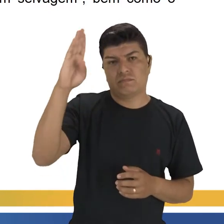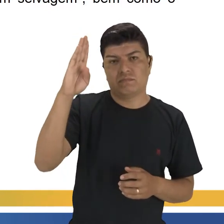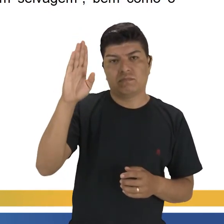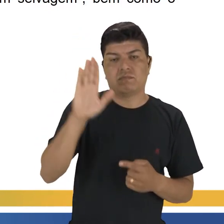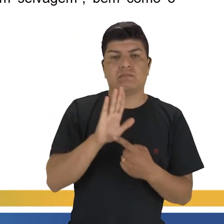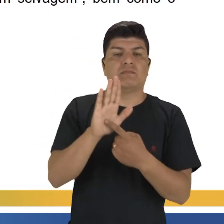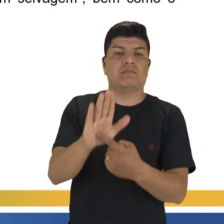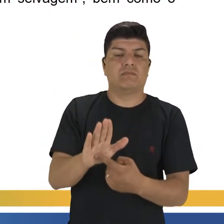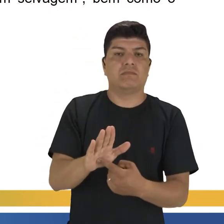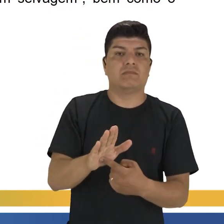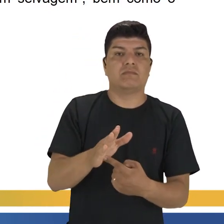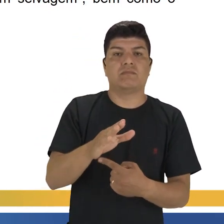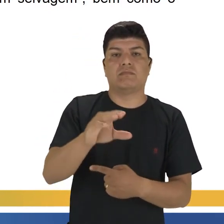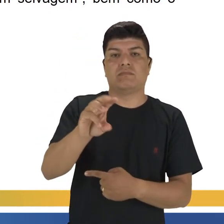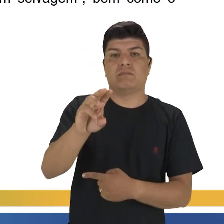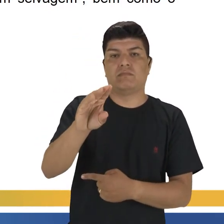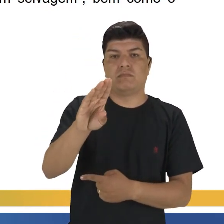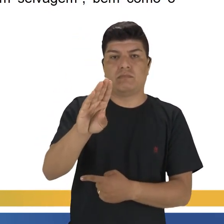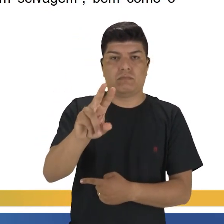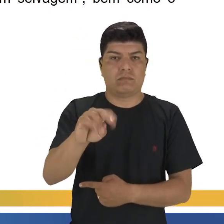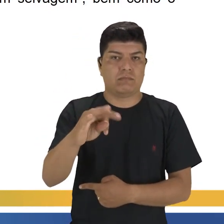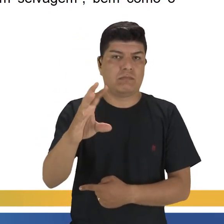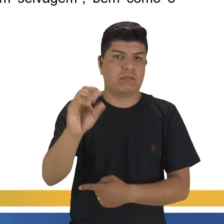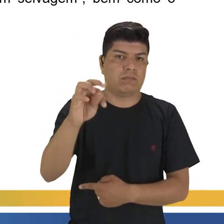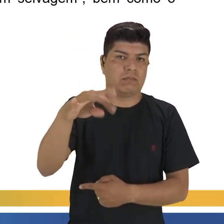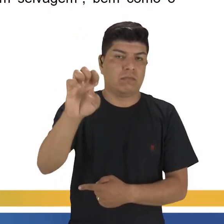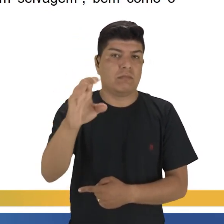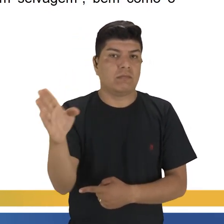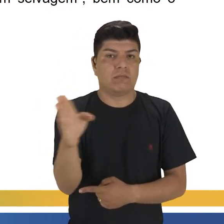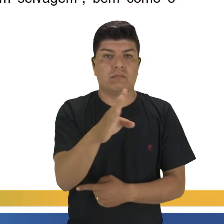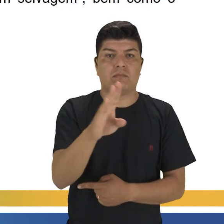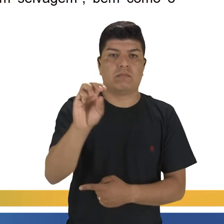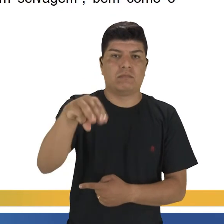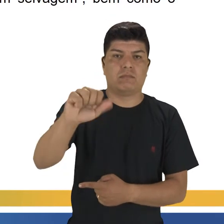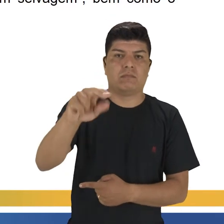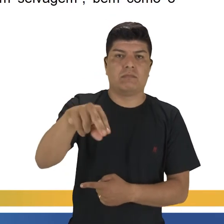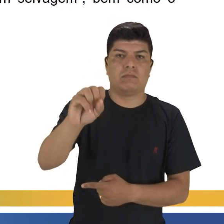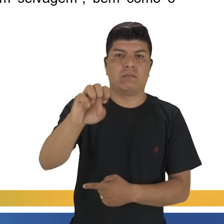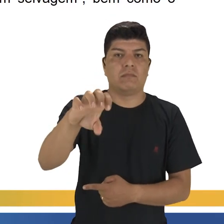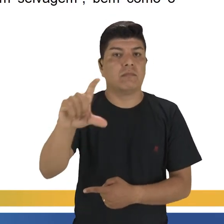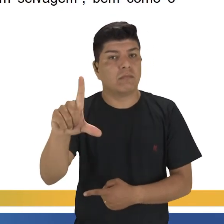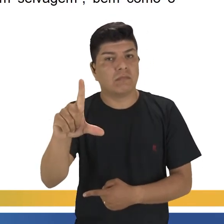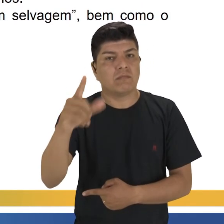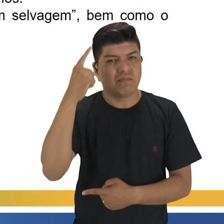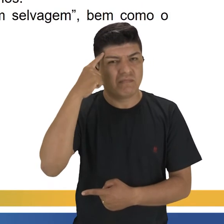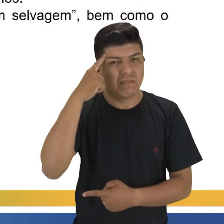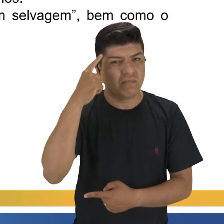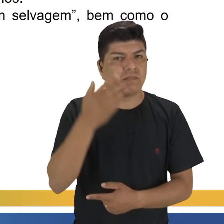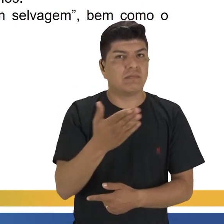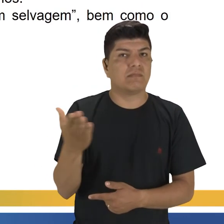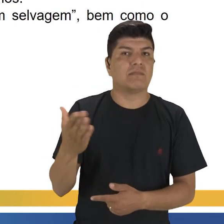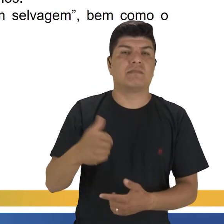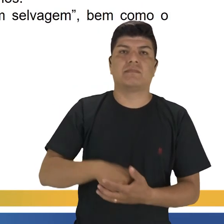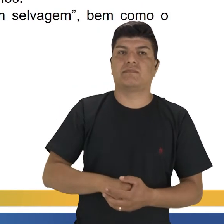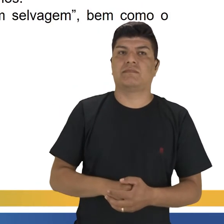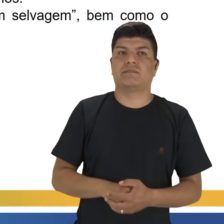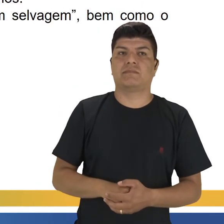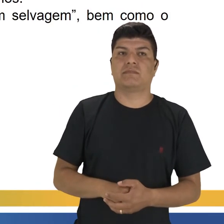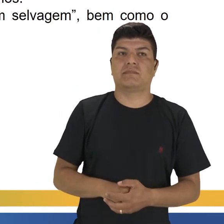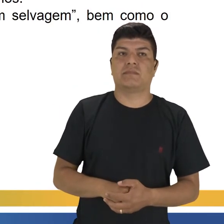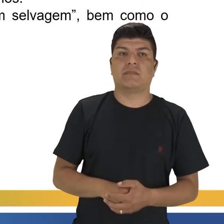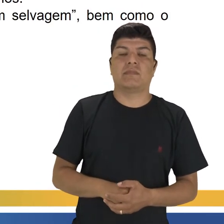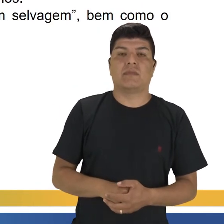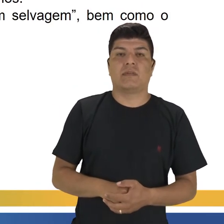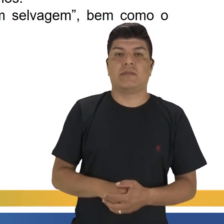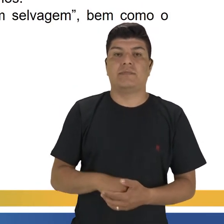principais representantes foram Visconde de Taunay, José de Alencar e Manuel Antônio de Almeida. Pense aí. Então, temos